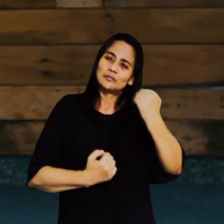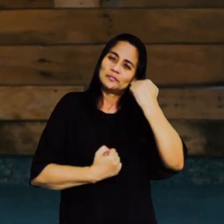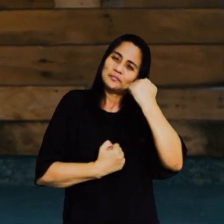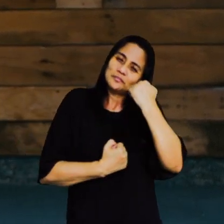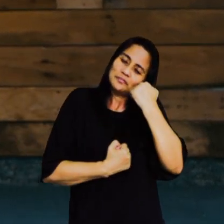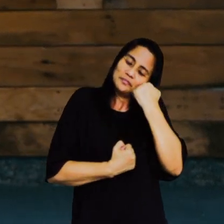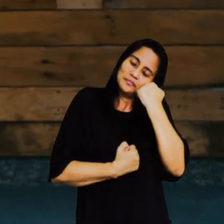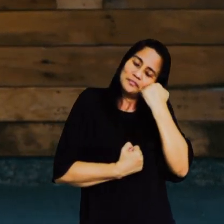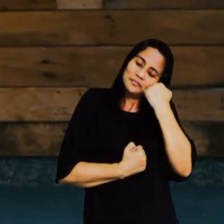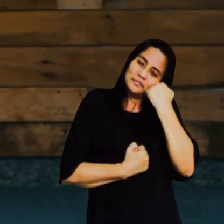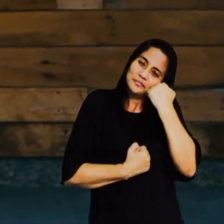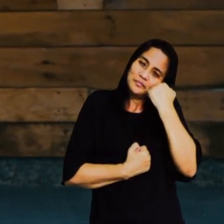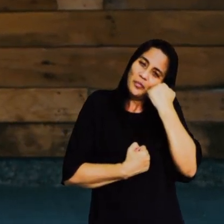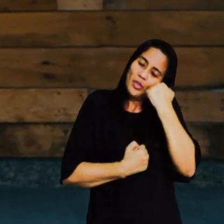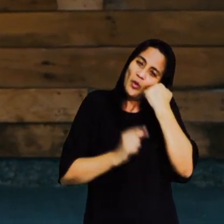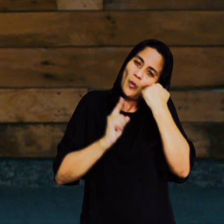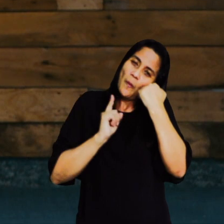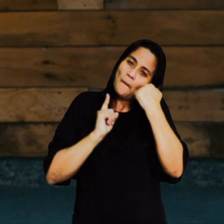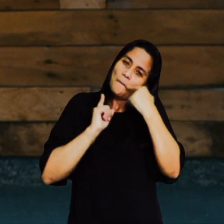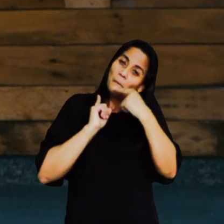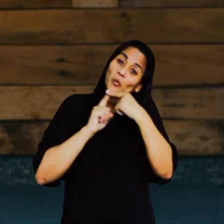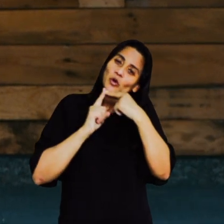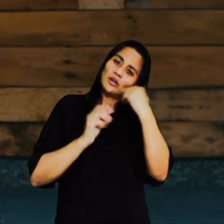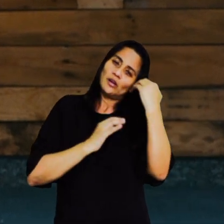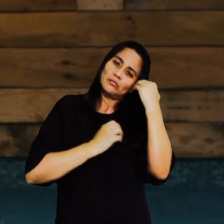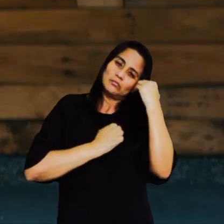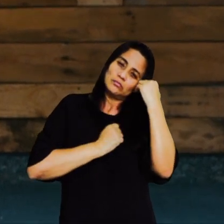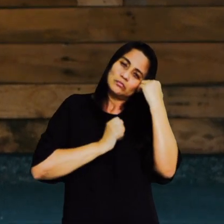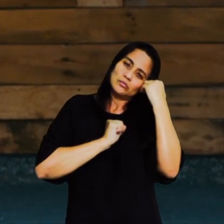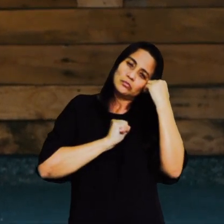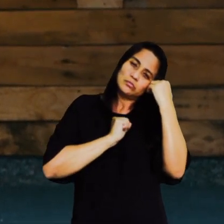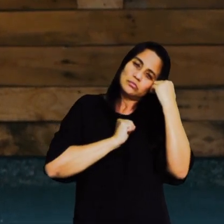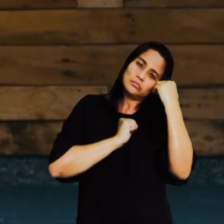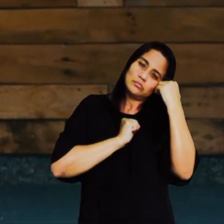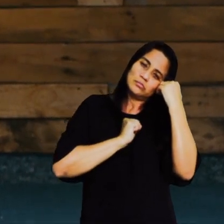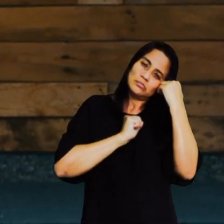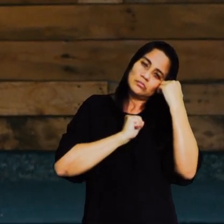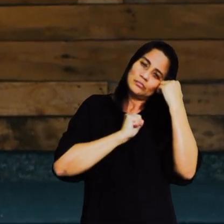porque a batida do coração da mãe, o cheiro da mãe,